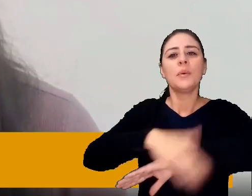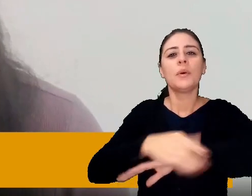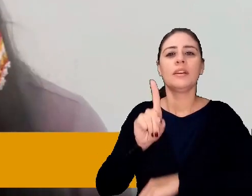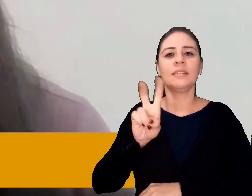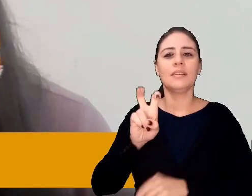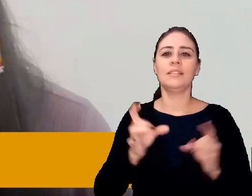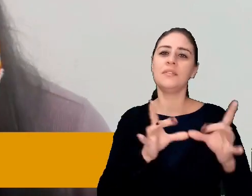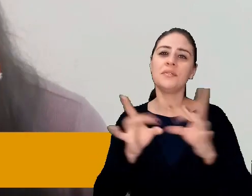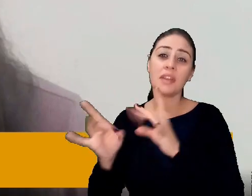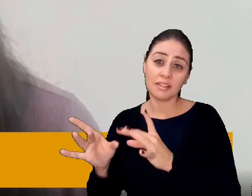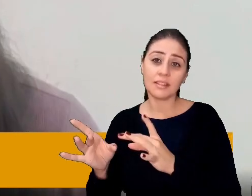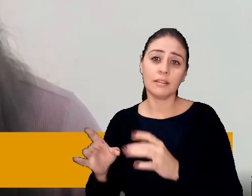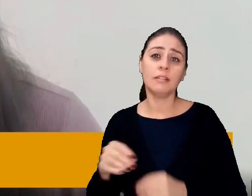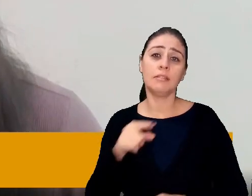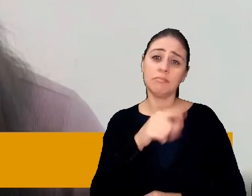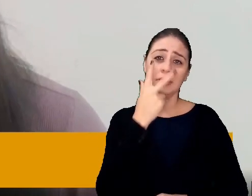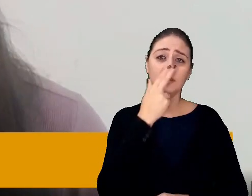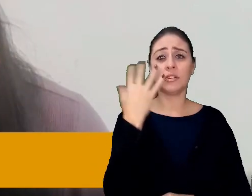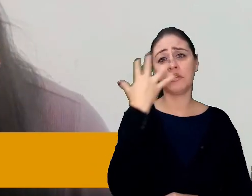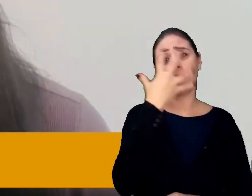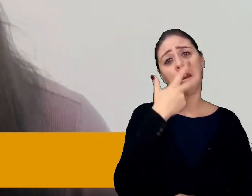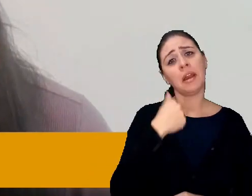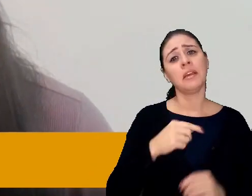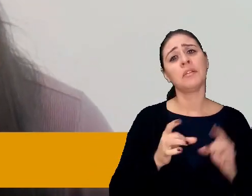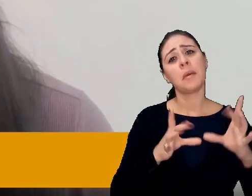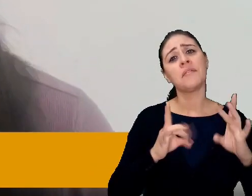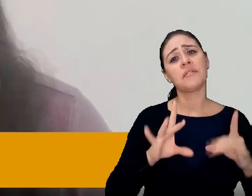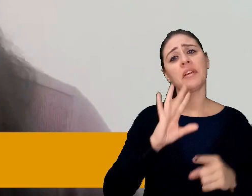romântico eles falarem sobre os caingangues que vendem artesanato na 15.